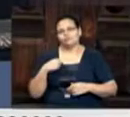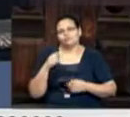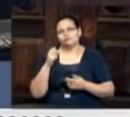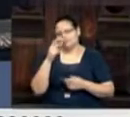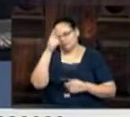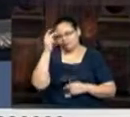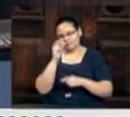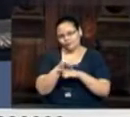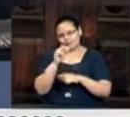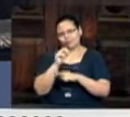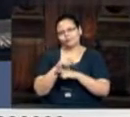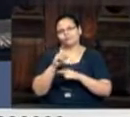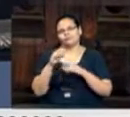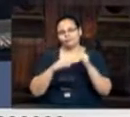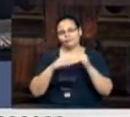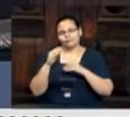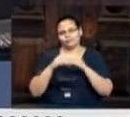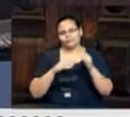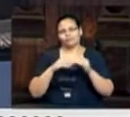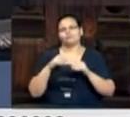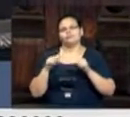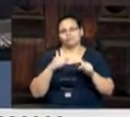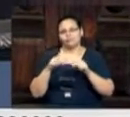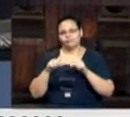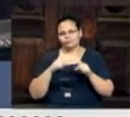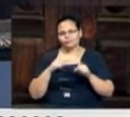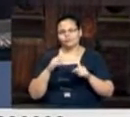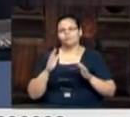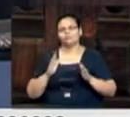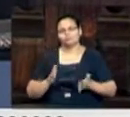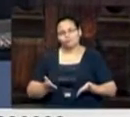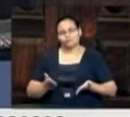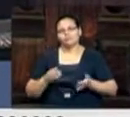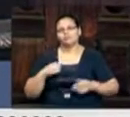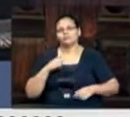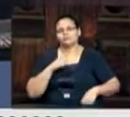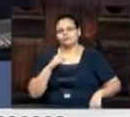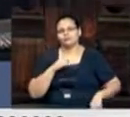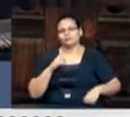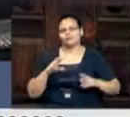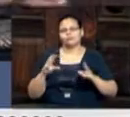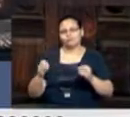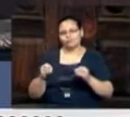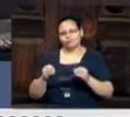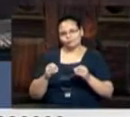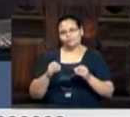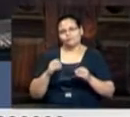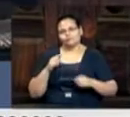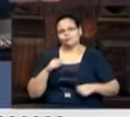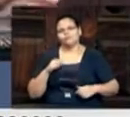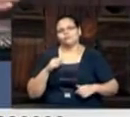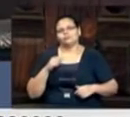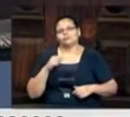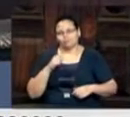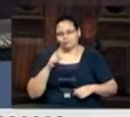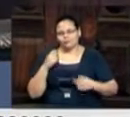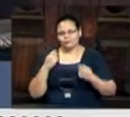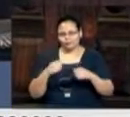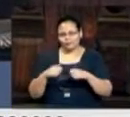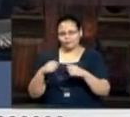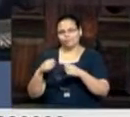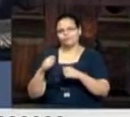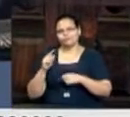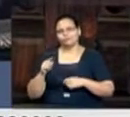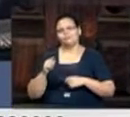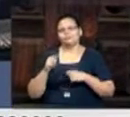preenchidas por esses concursados. Portanto, já tendo esgotado todos os níveis e etapas possíveis